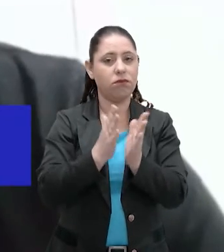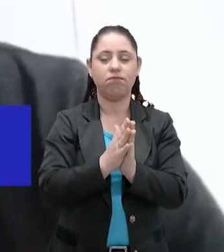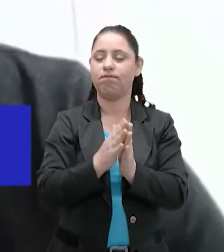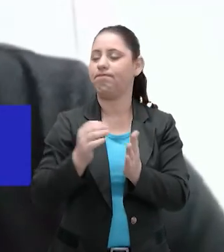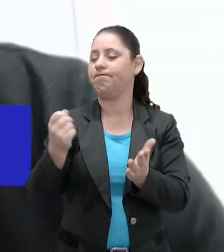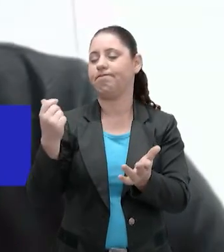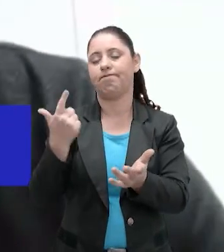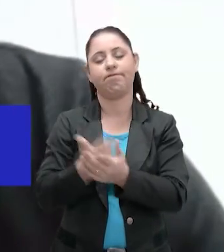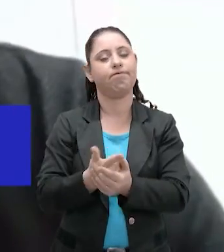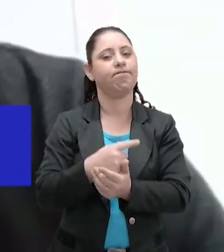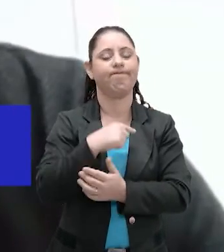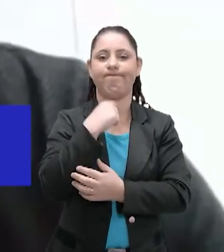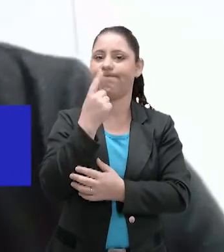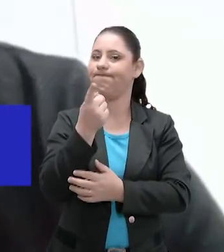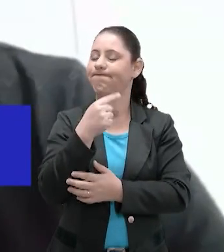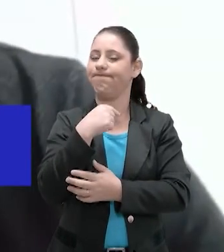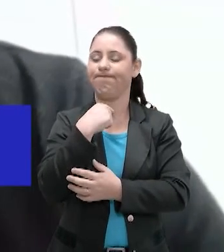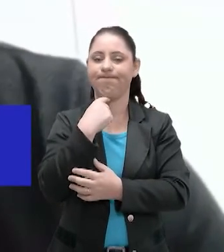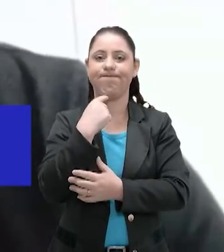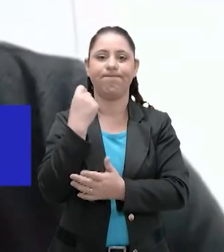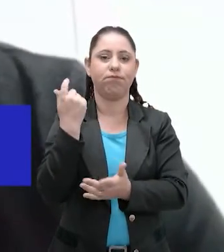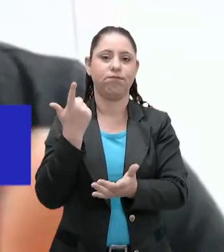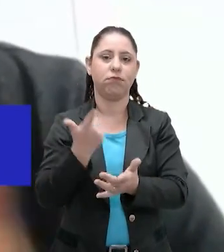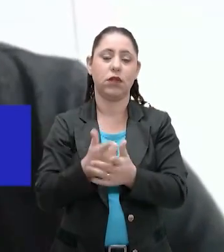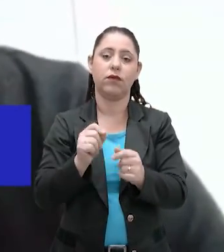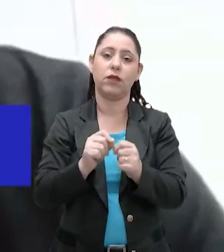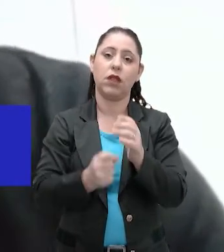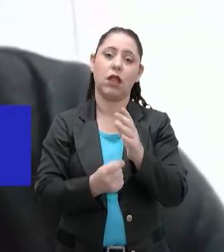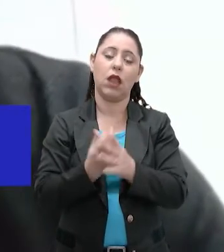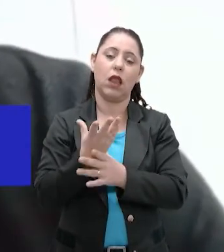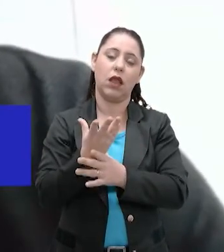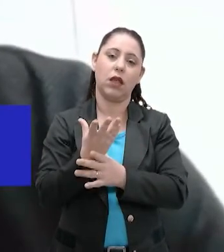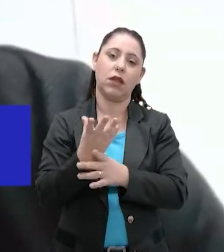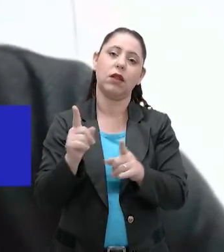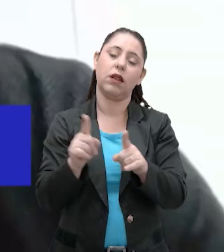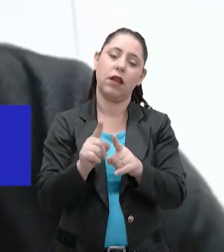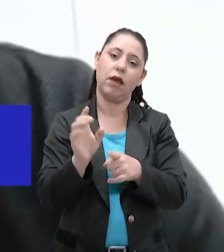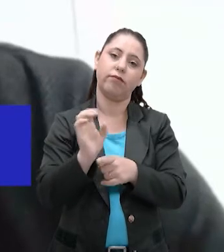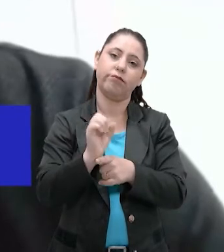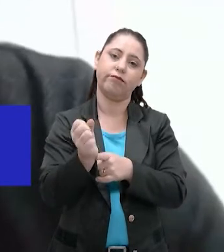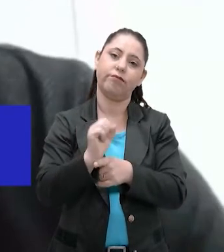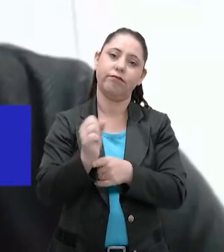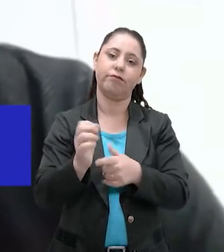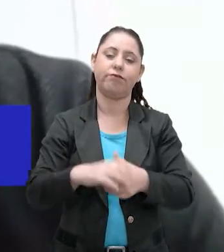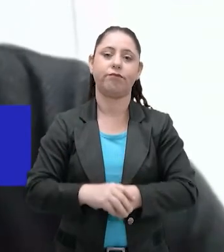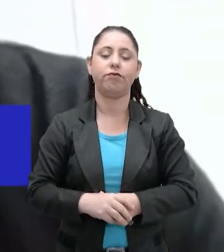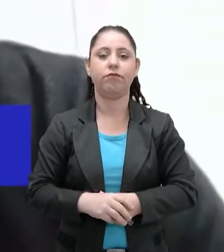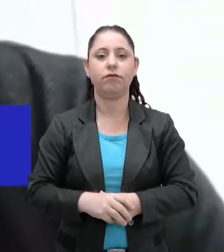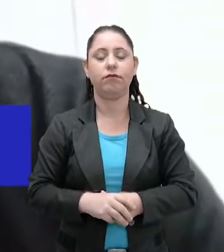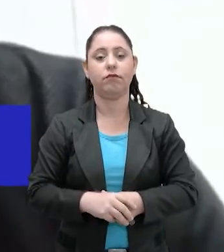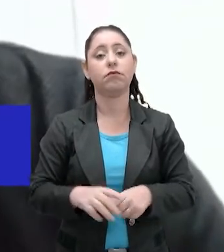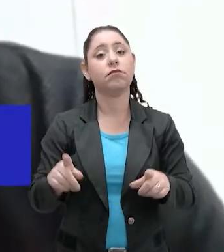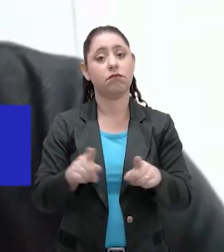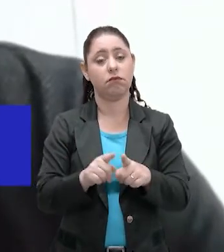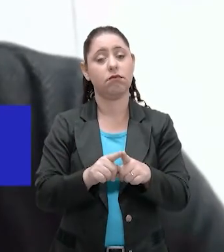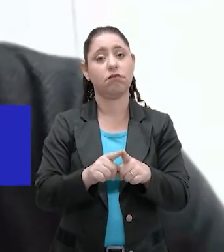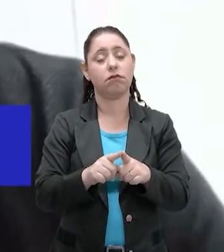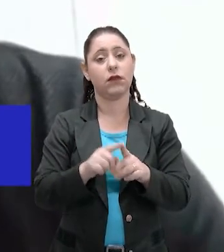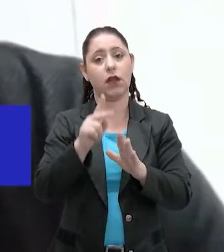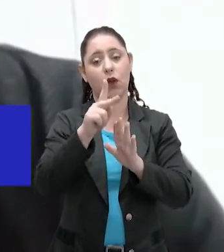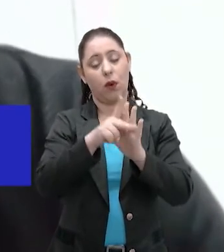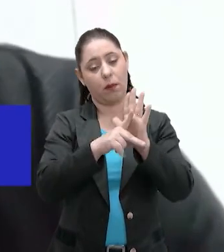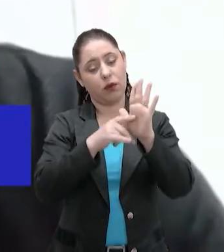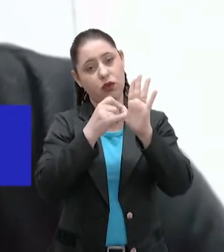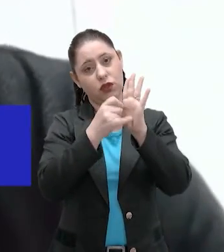muitas pessoas. Isso acaba impossibilitando que elas possam fazer a sua CNH. E com